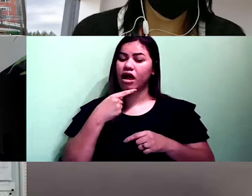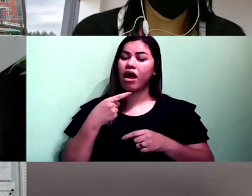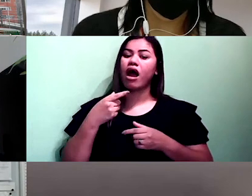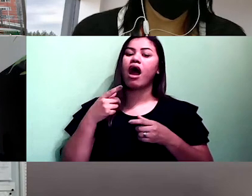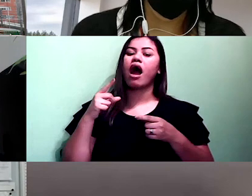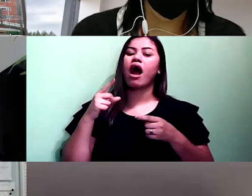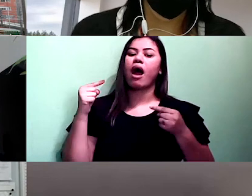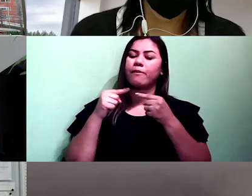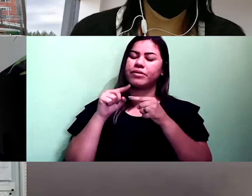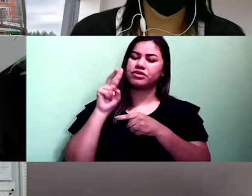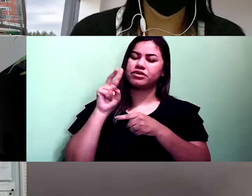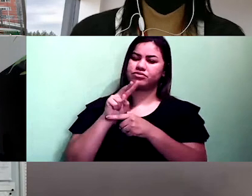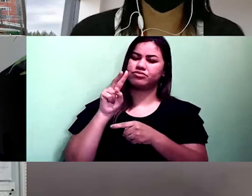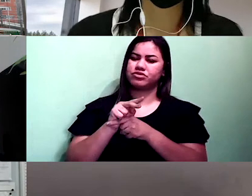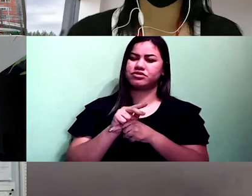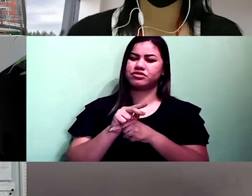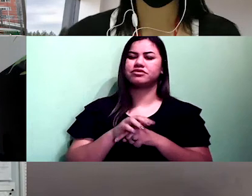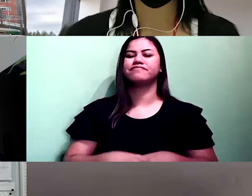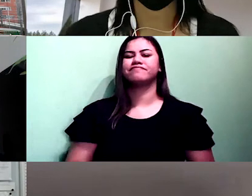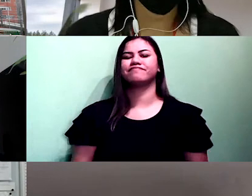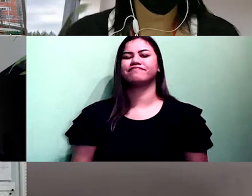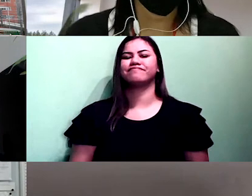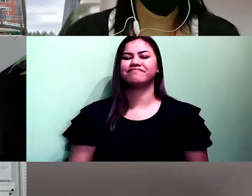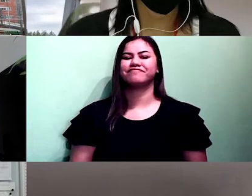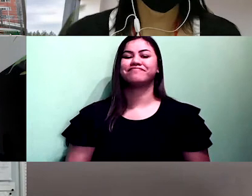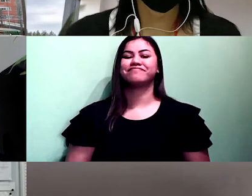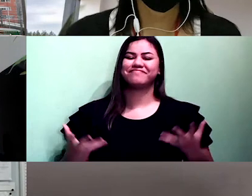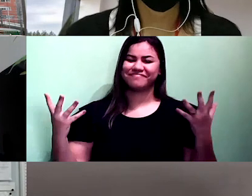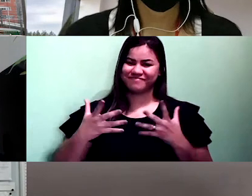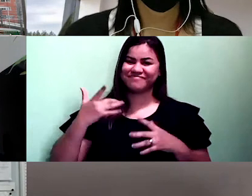Vamos lá, sorteio, Dani.